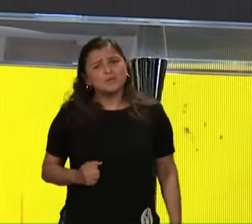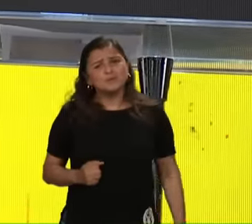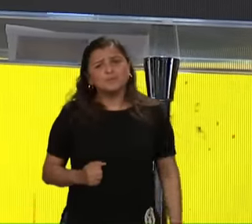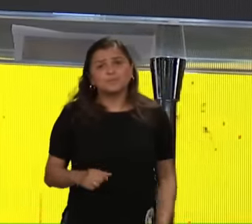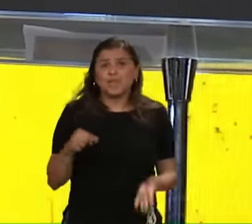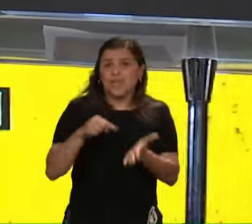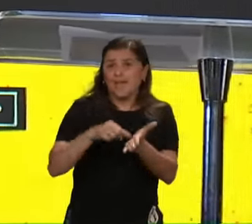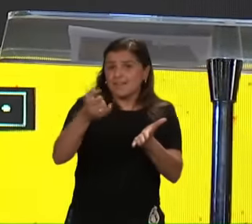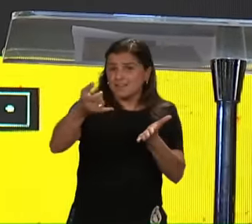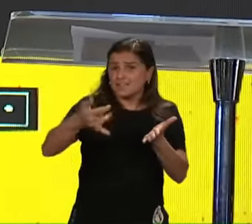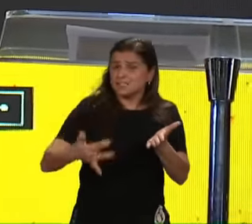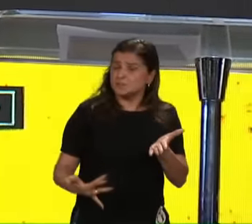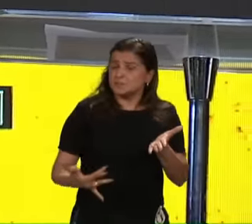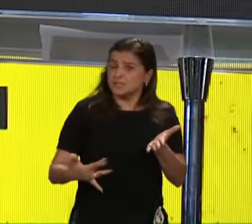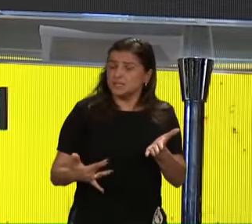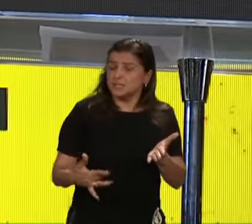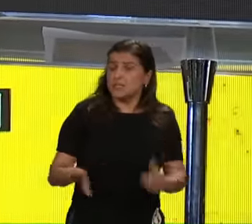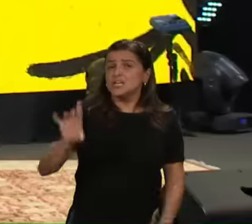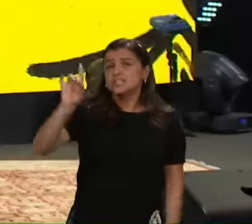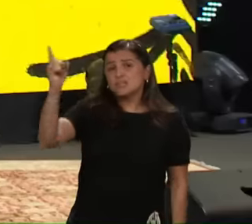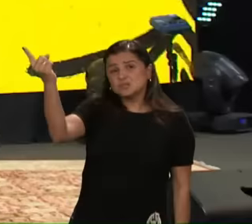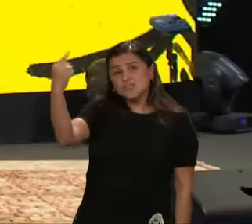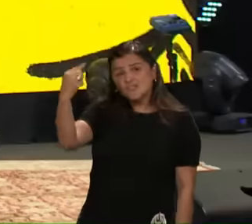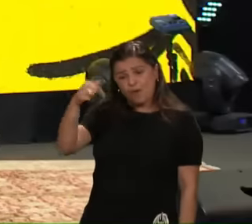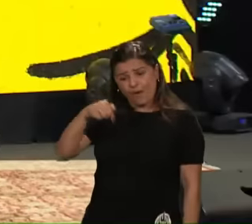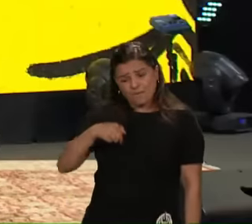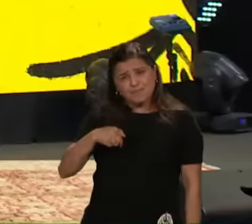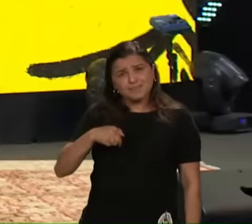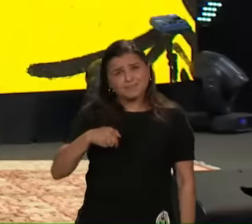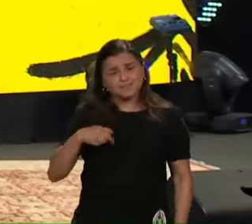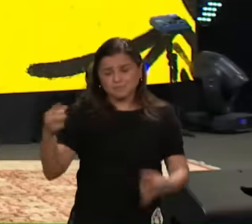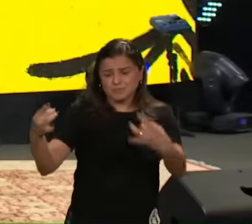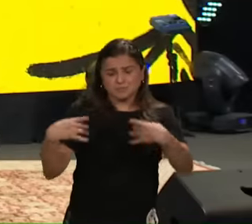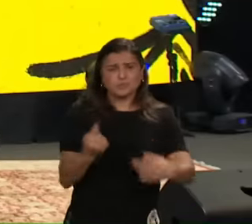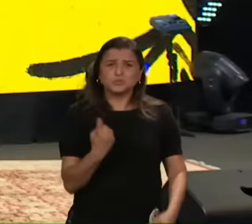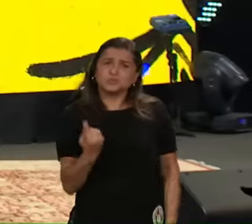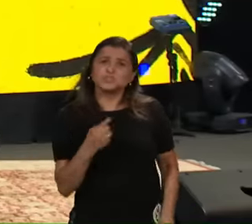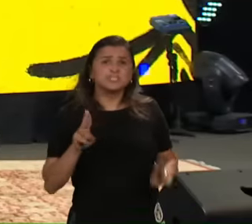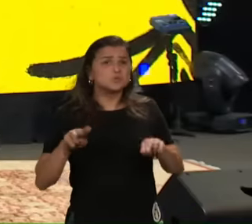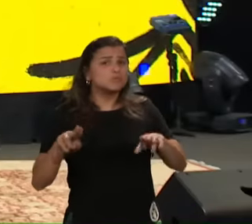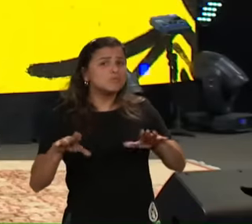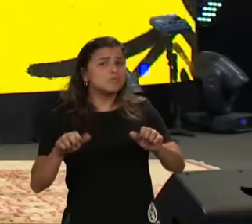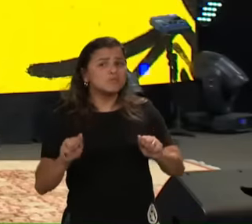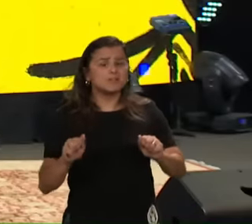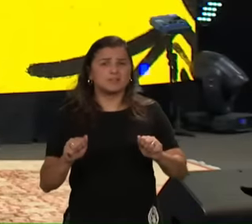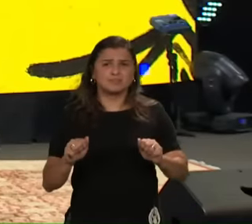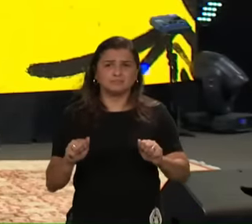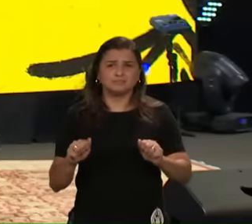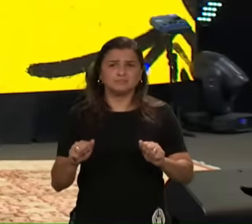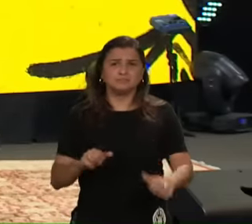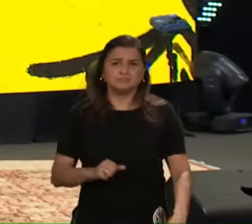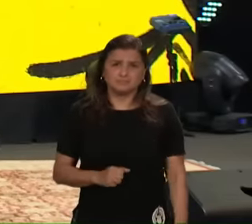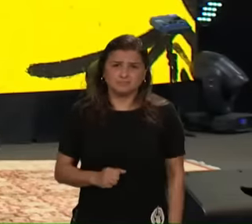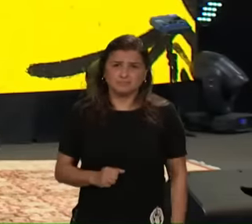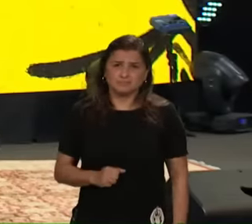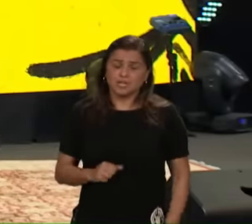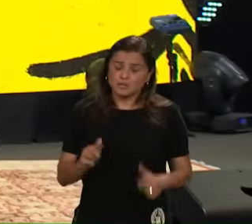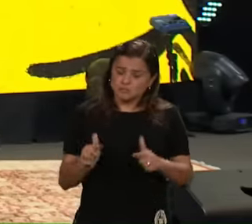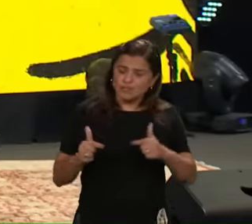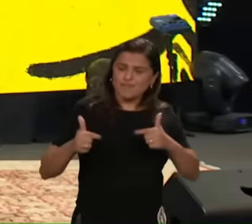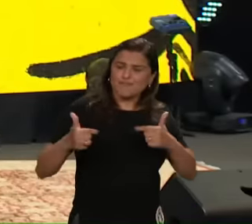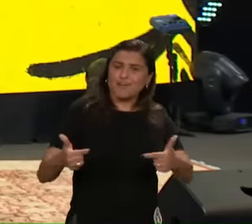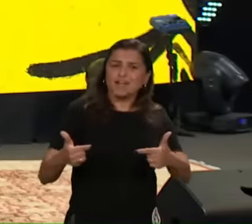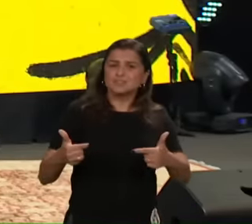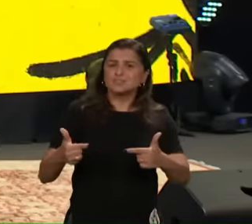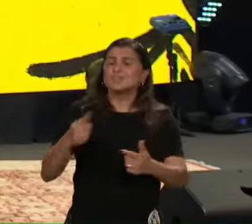o Senhor está dizendo, aquele que me viu está comigo, não me deixou só, porque eu faço sempre